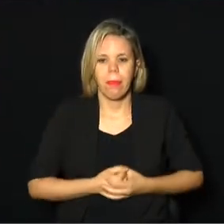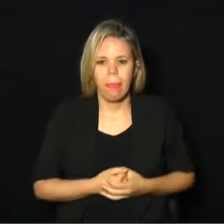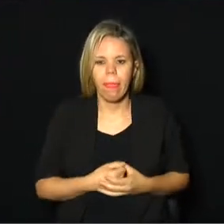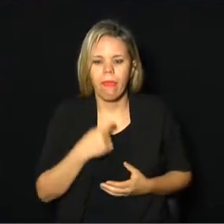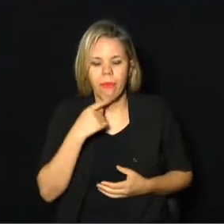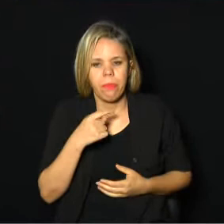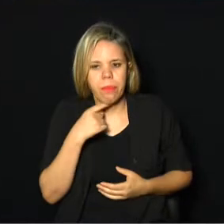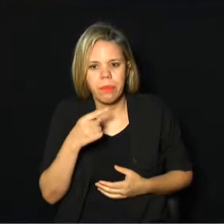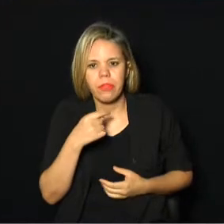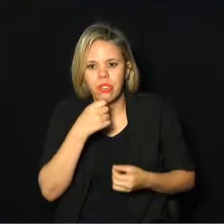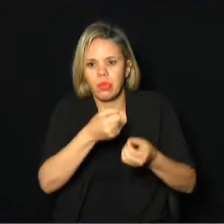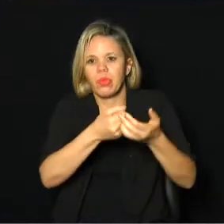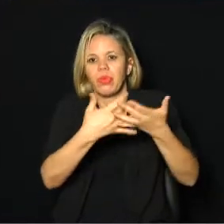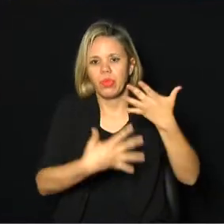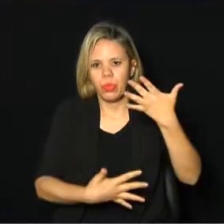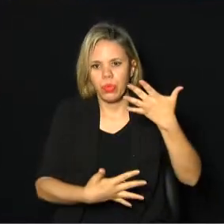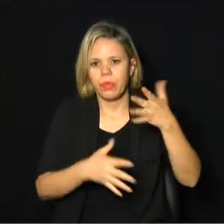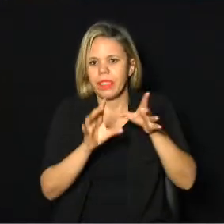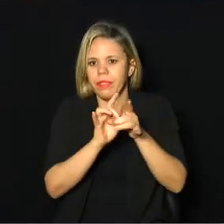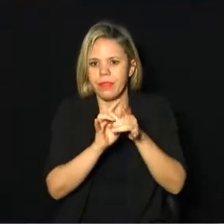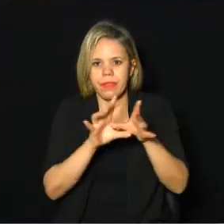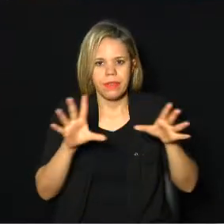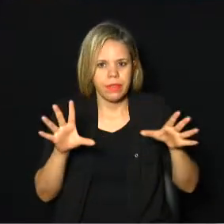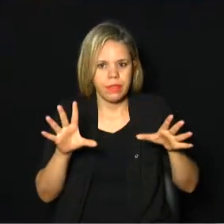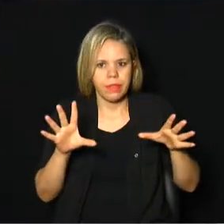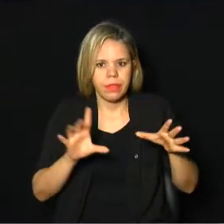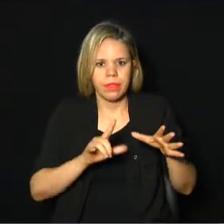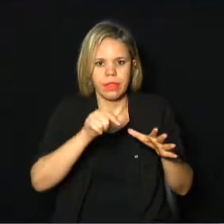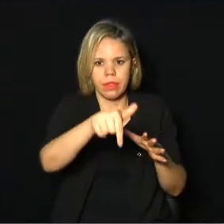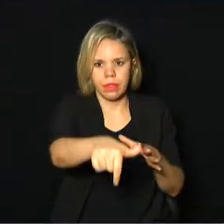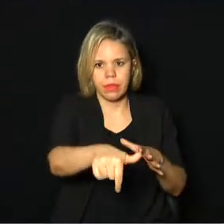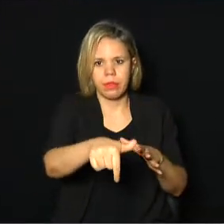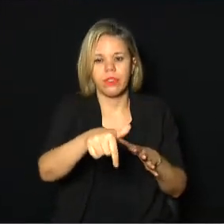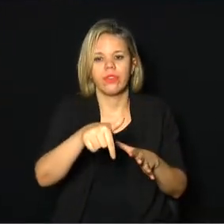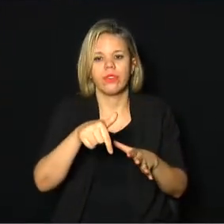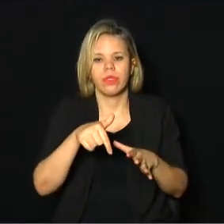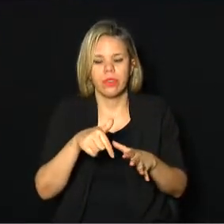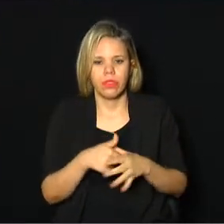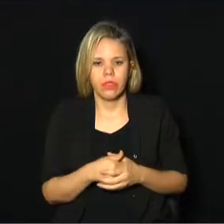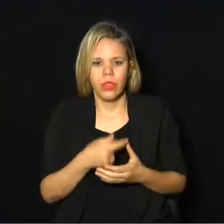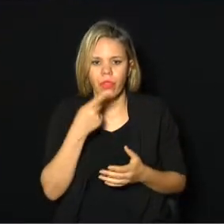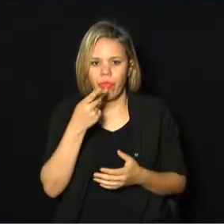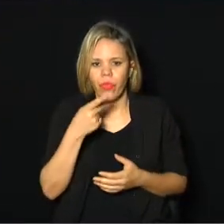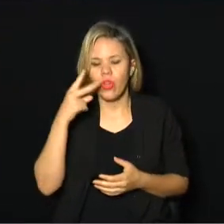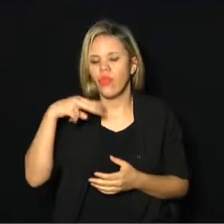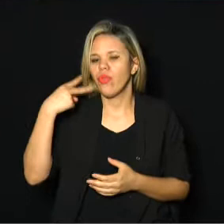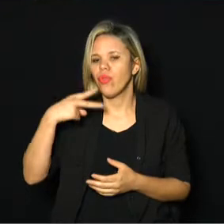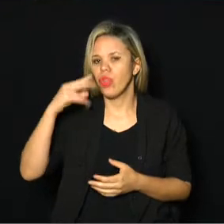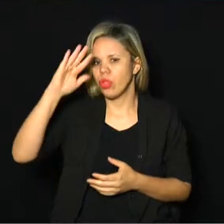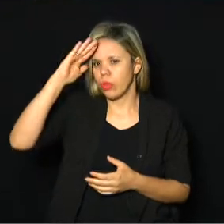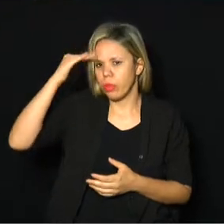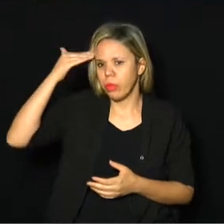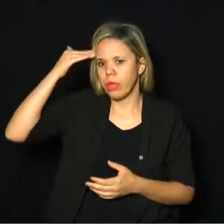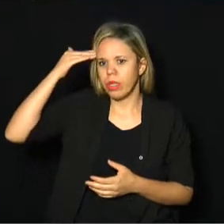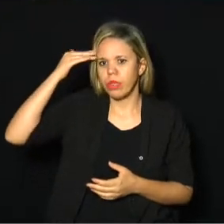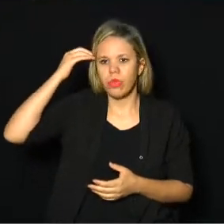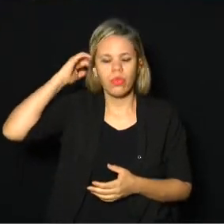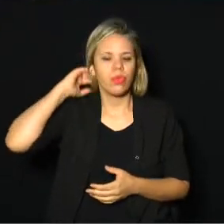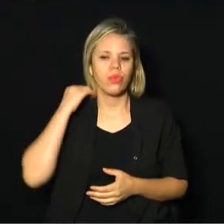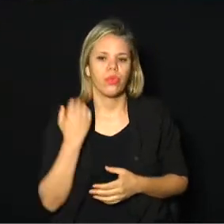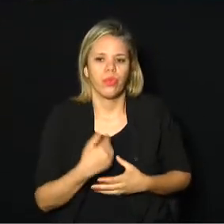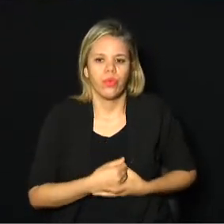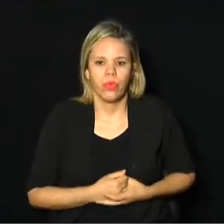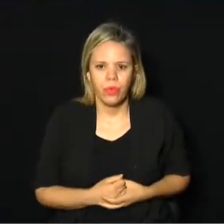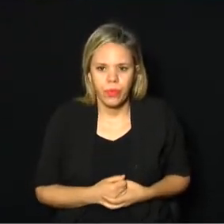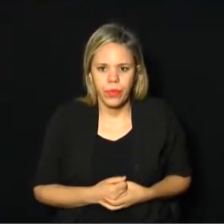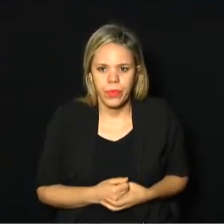questões, comentários, fiquem à vontade que após a fala do vereador Pedro Tourinho, a